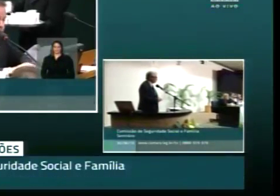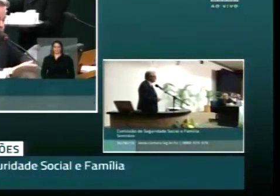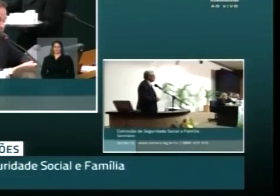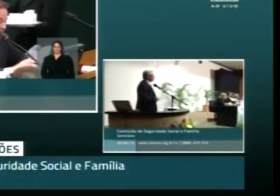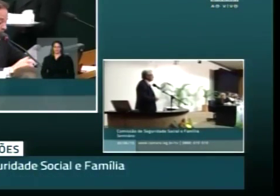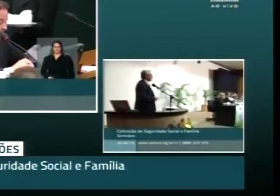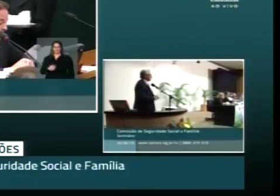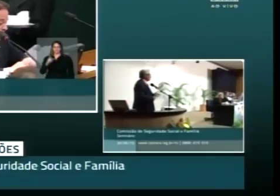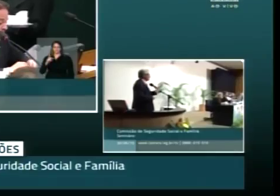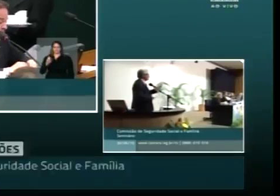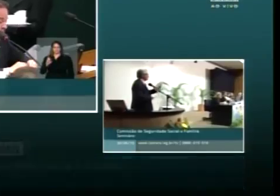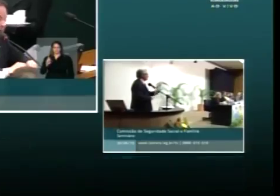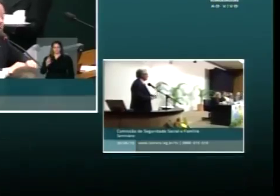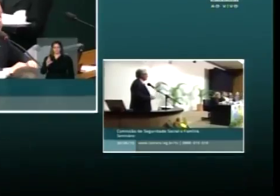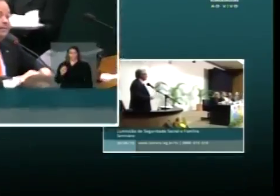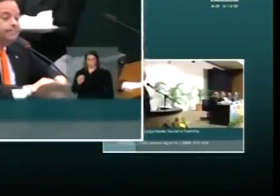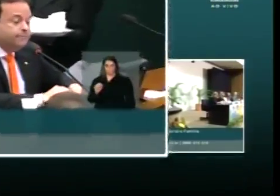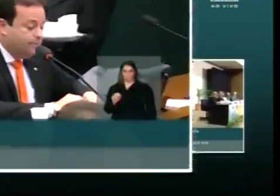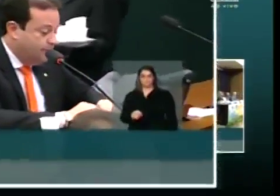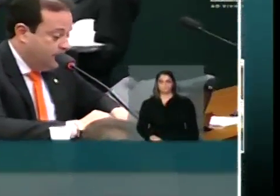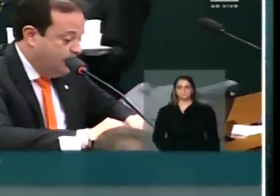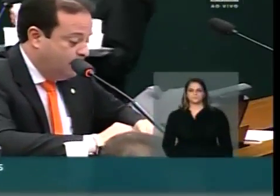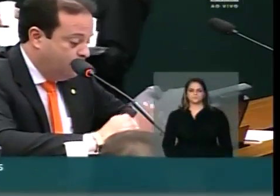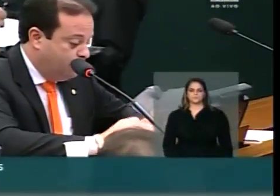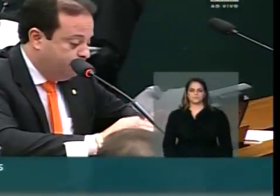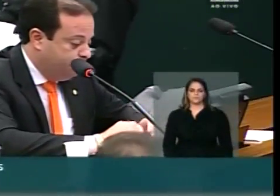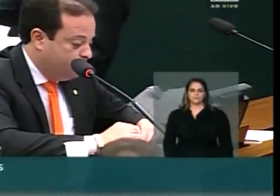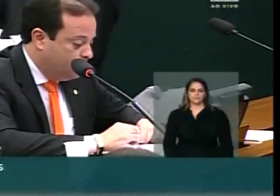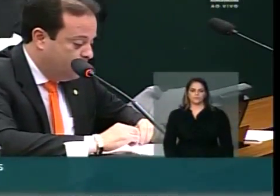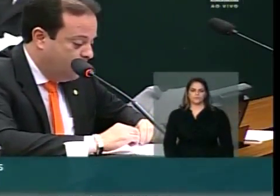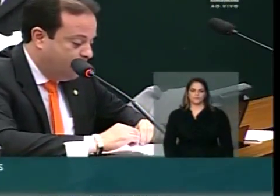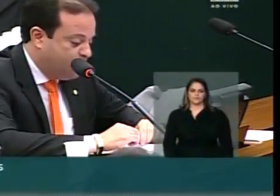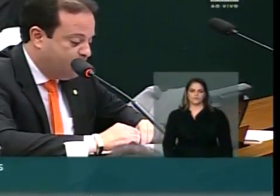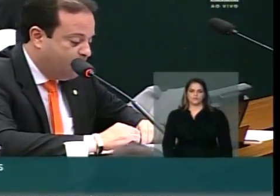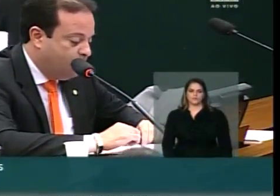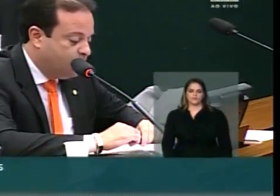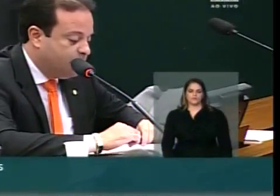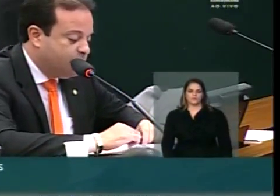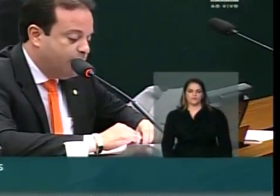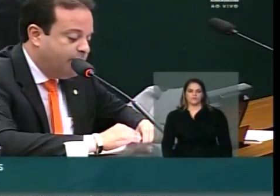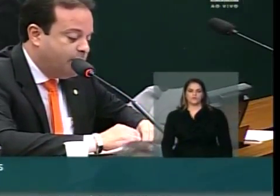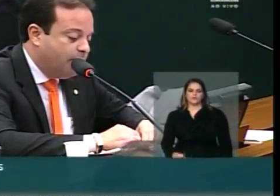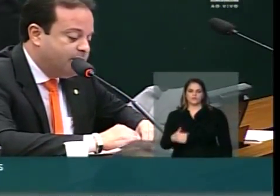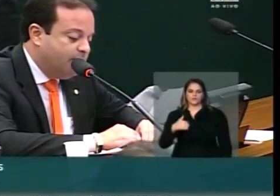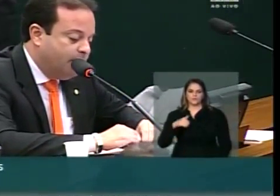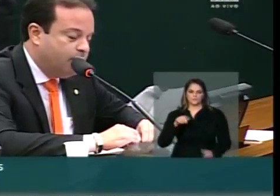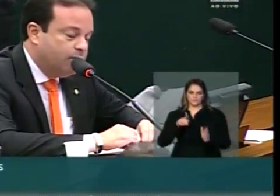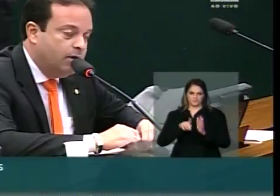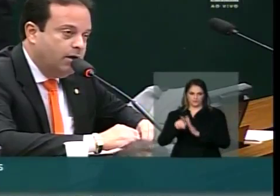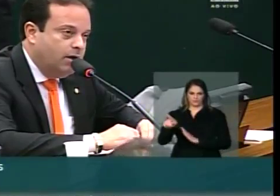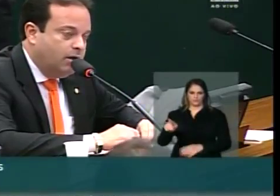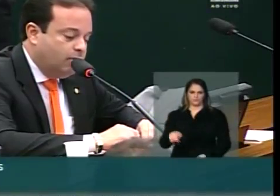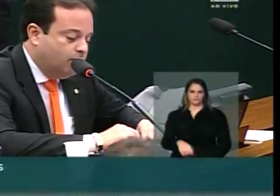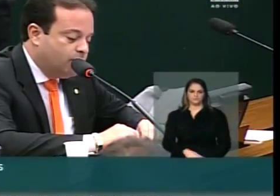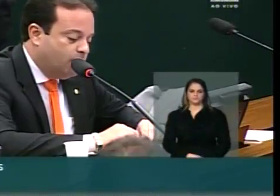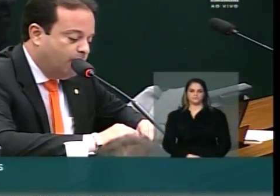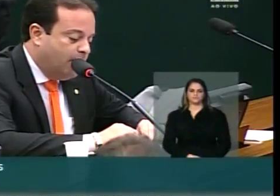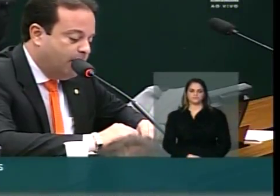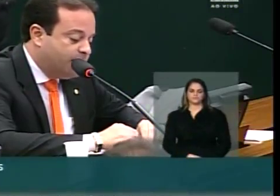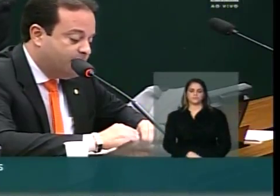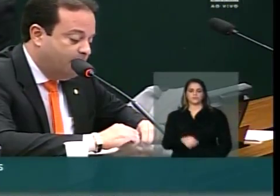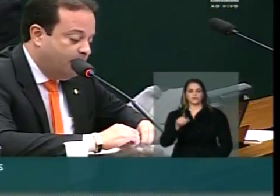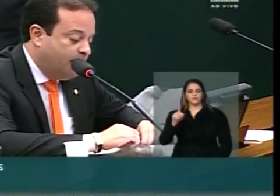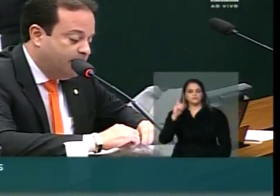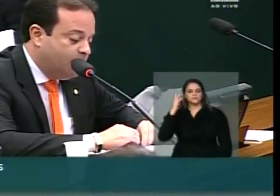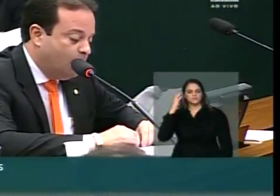senhor Pedro, Vossa Senhoria, indo direto às perguntas, Vossa Senhoria tinha conhecimento do